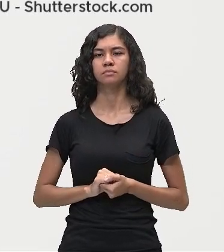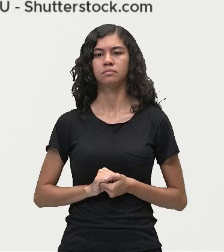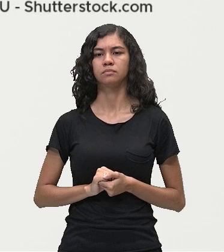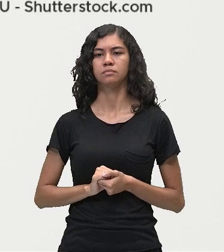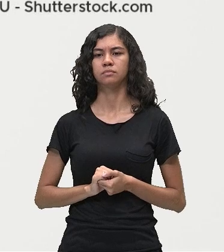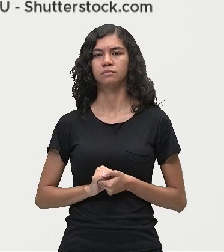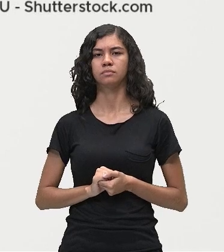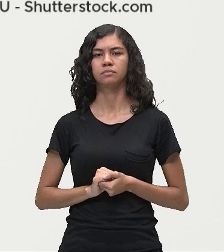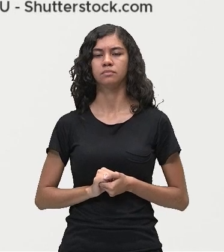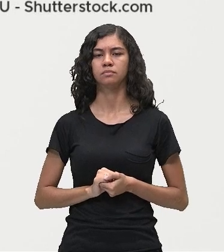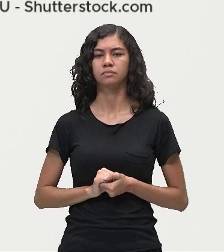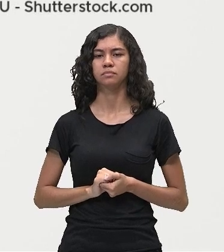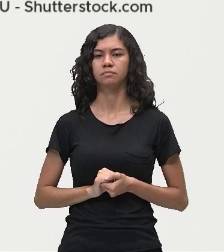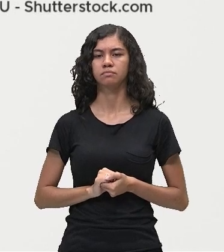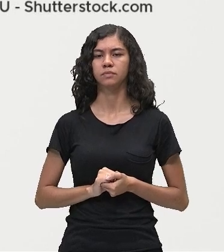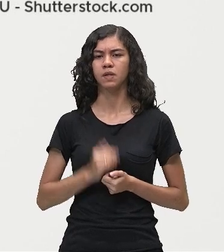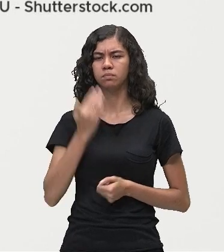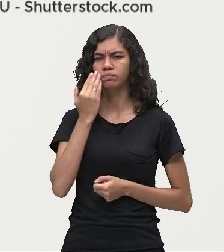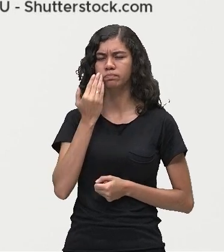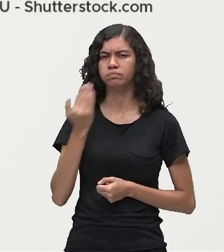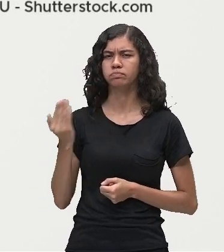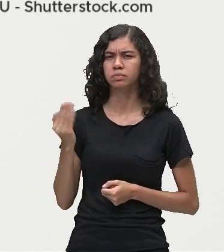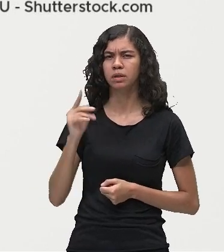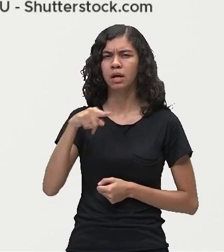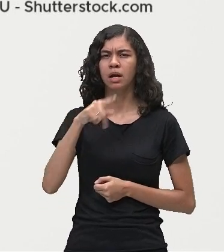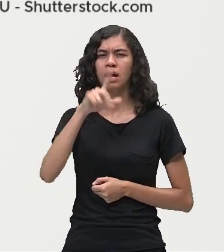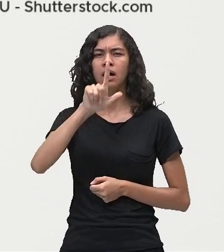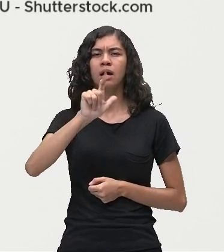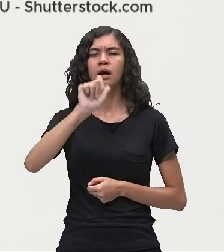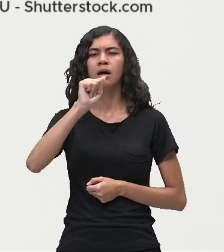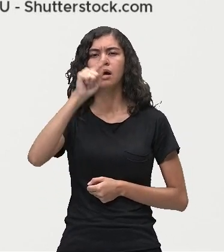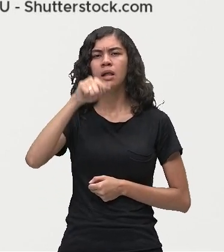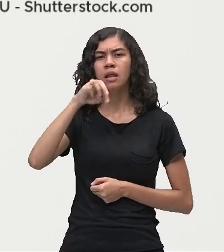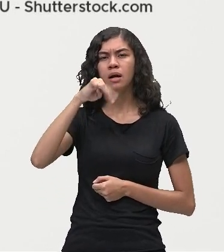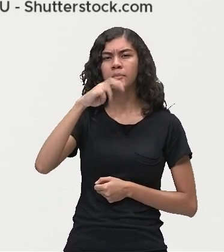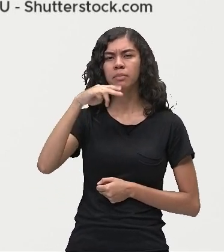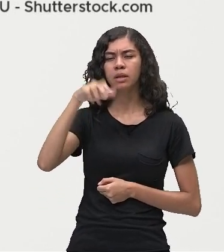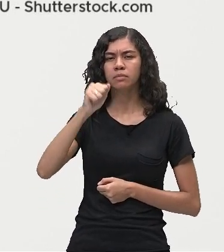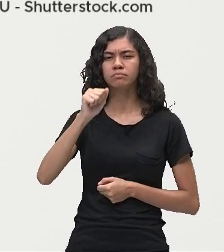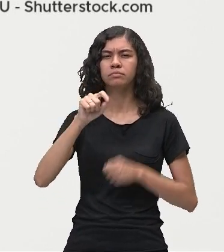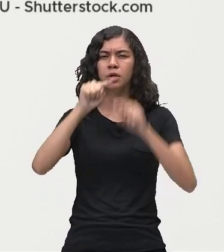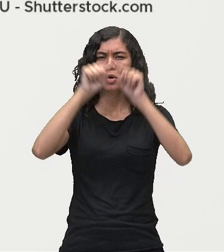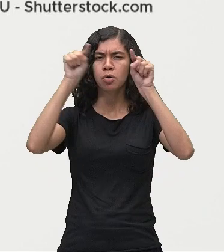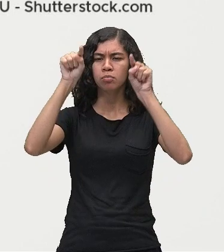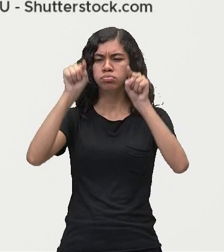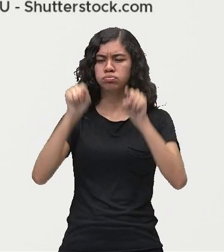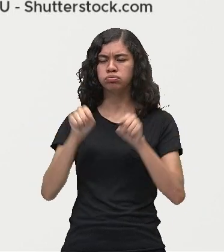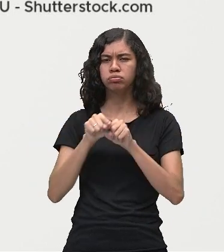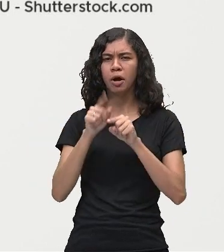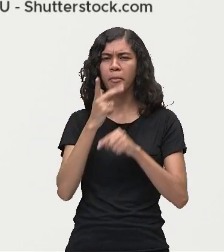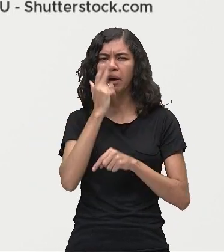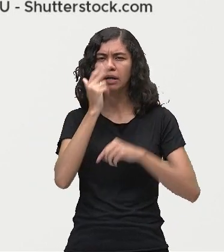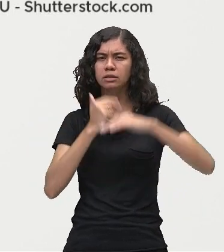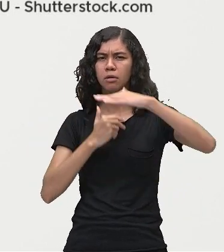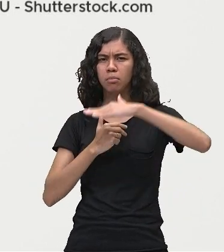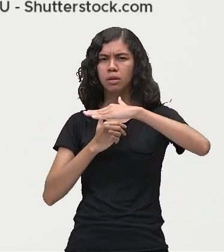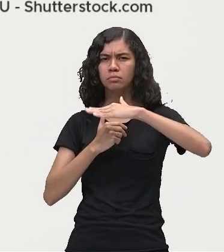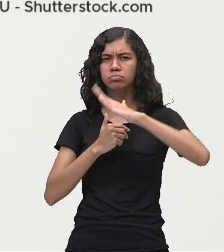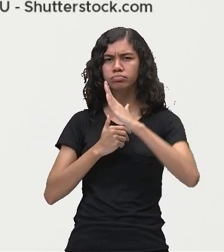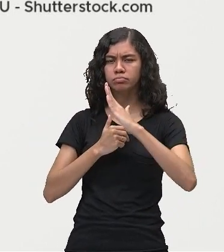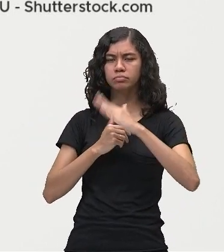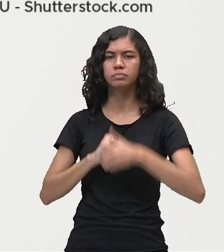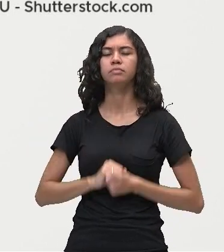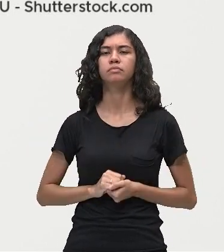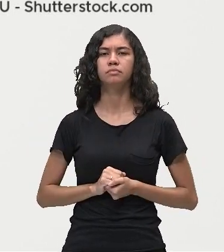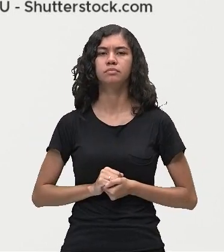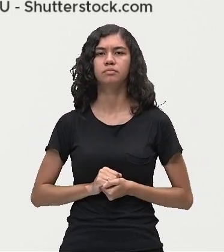uma lâmina, ela é um plano inclinado, na verdade, ó, não parece um plano inclinado? Parece, na vertical.